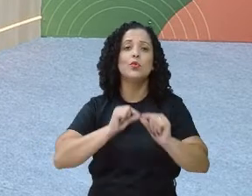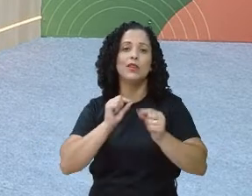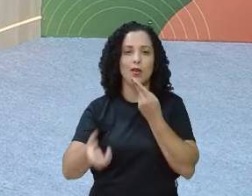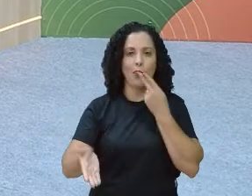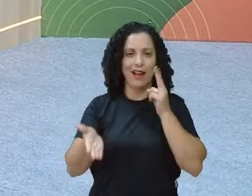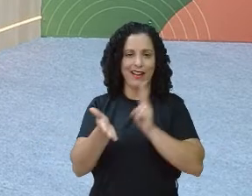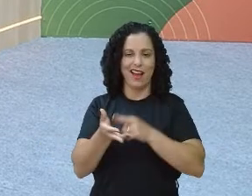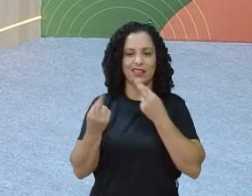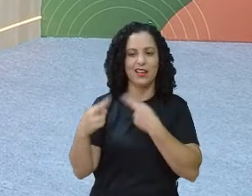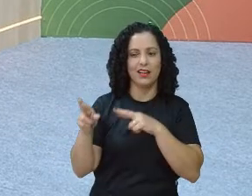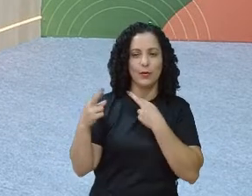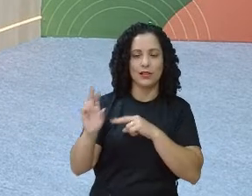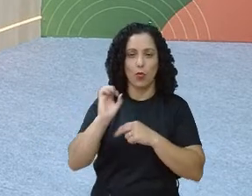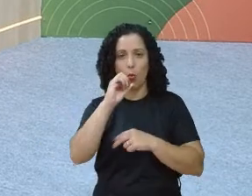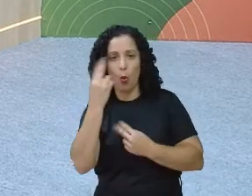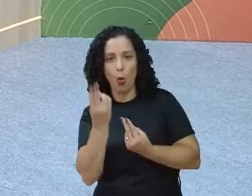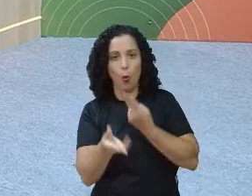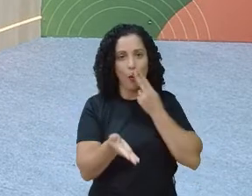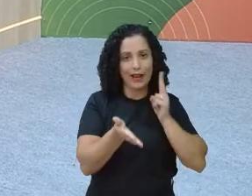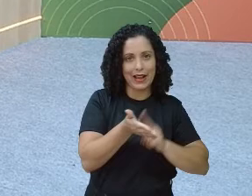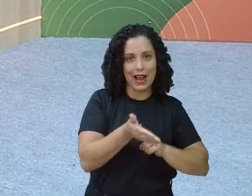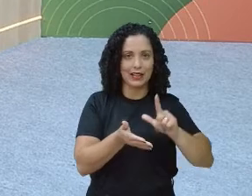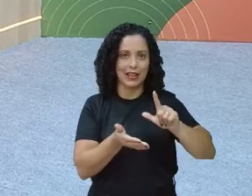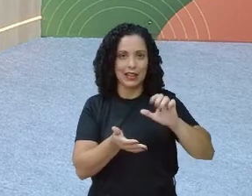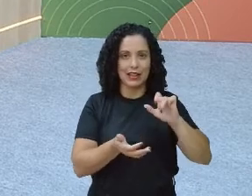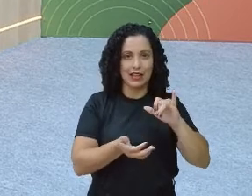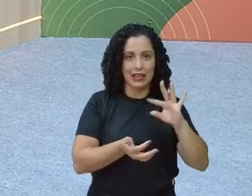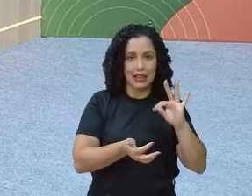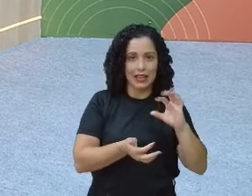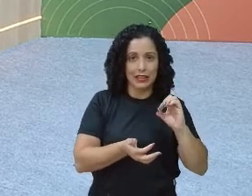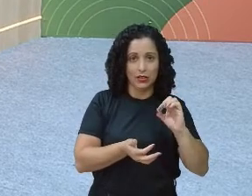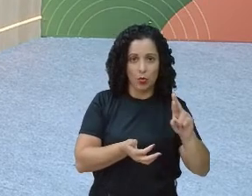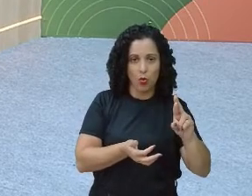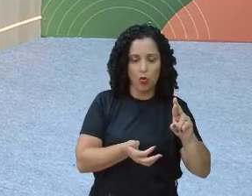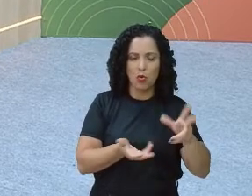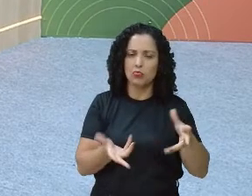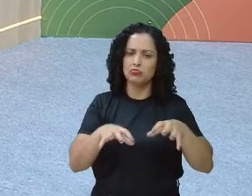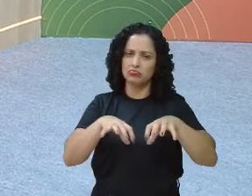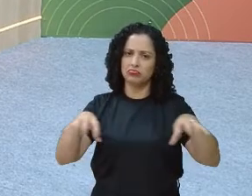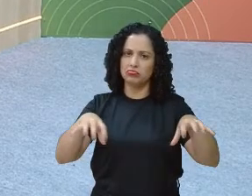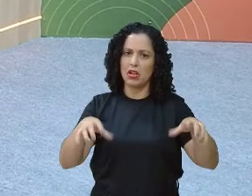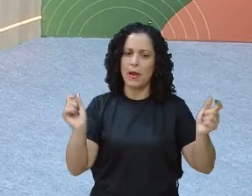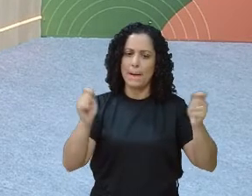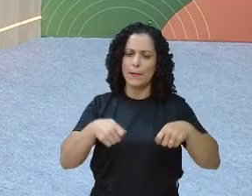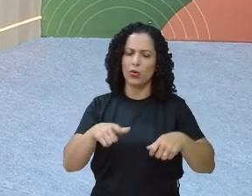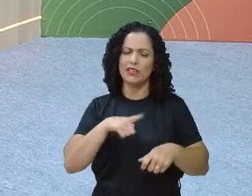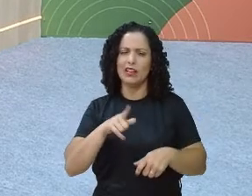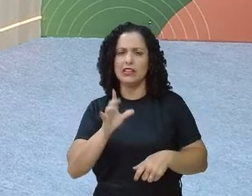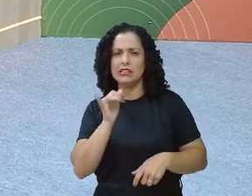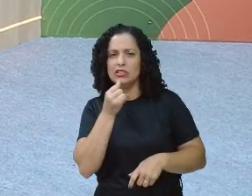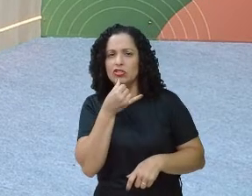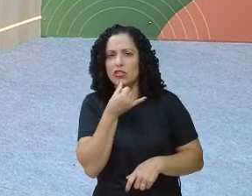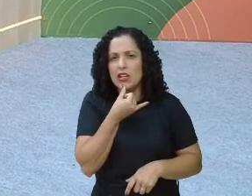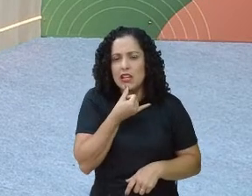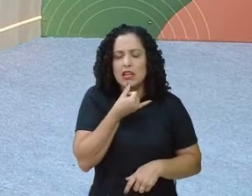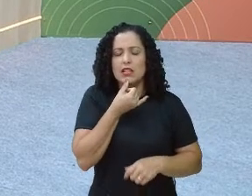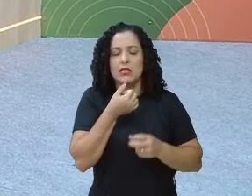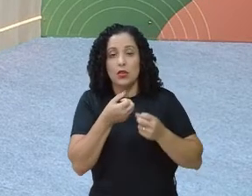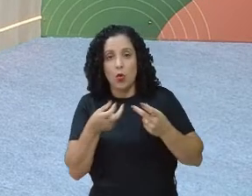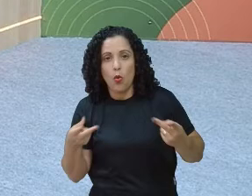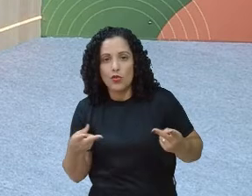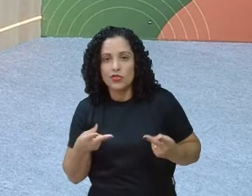carta de reclamação e carta do leitor, já que elas podem ter esse tom mais tristonho, esse tom de descontentamento, é sempre